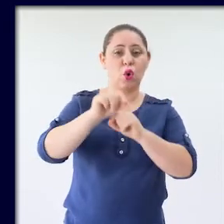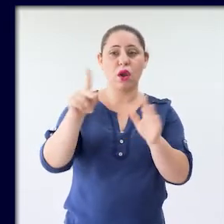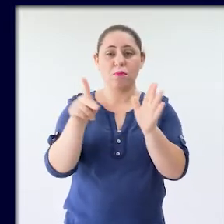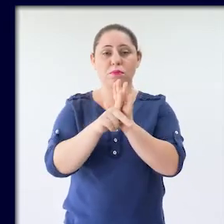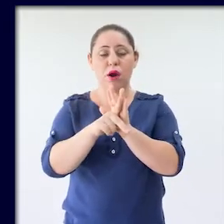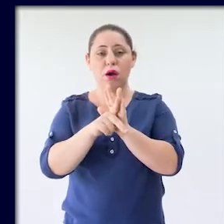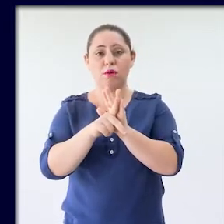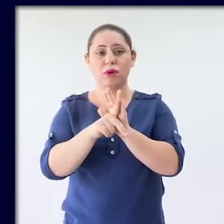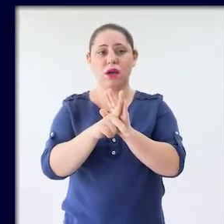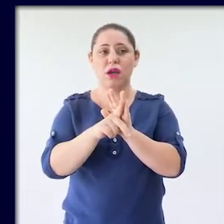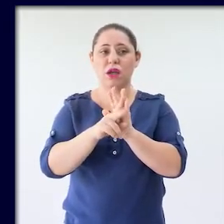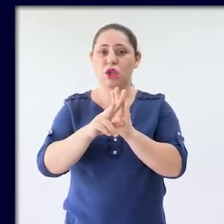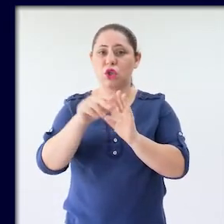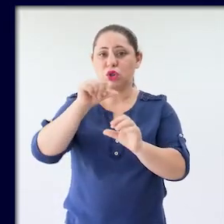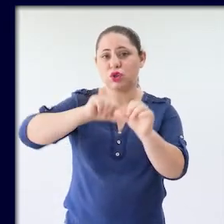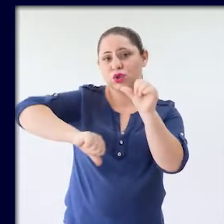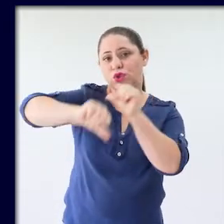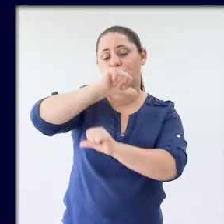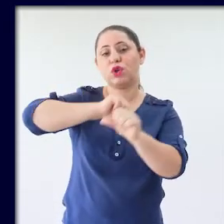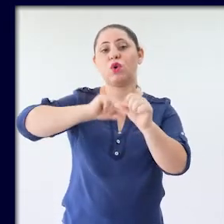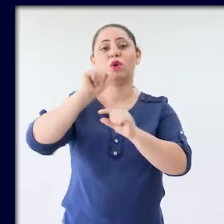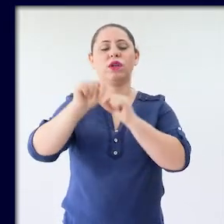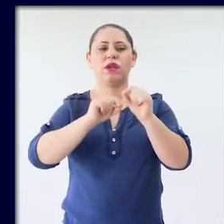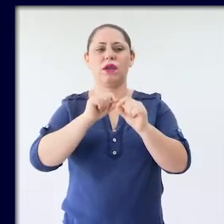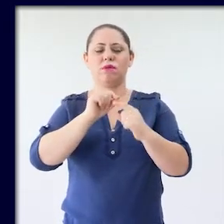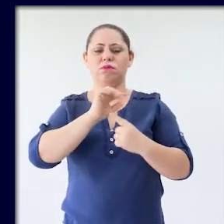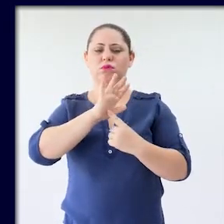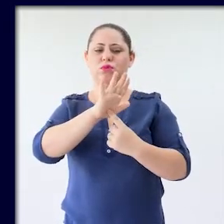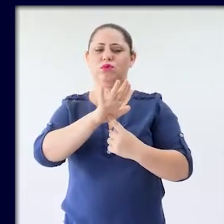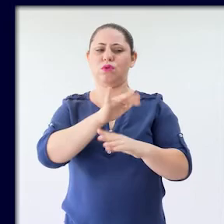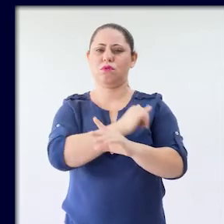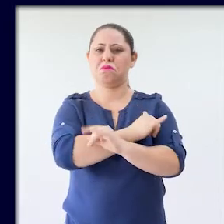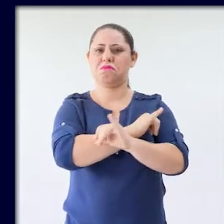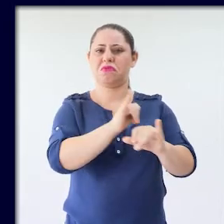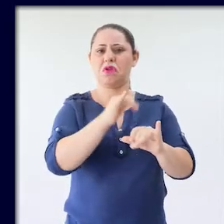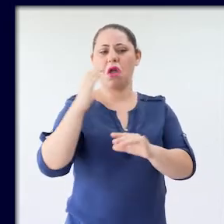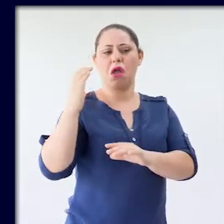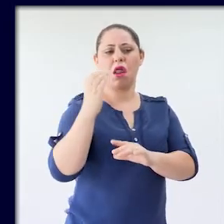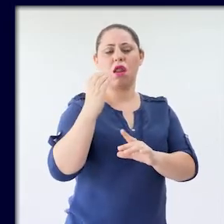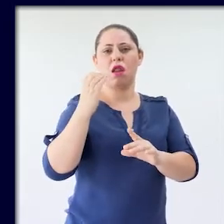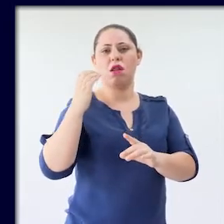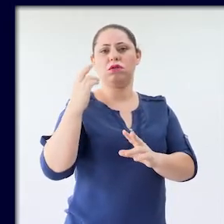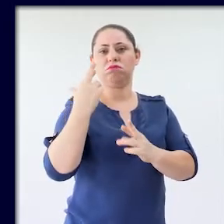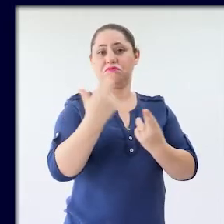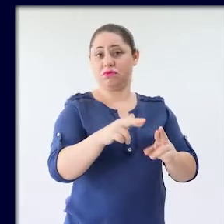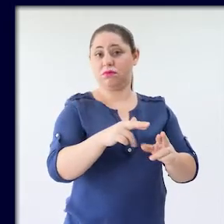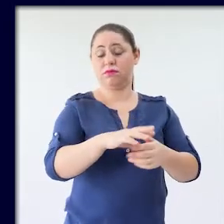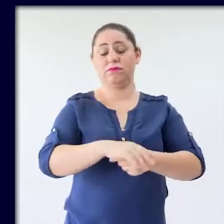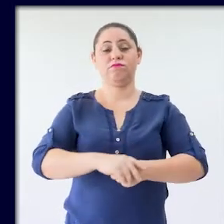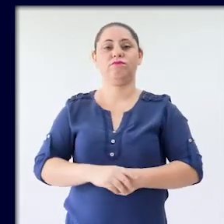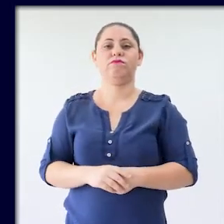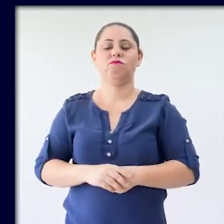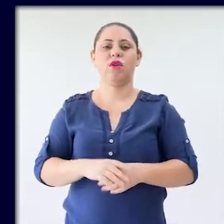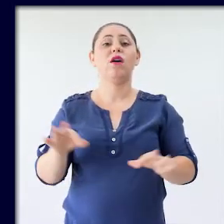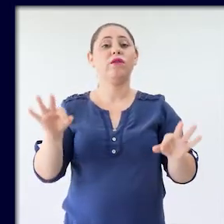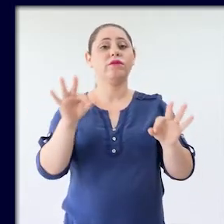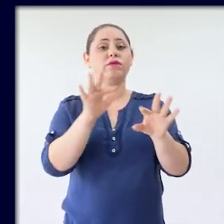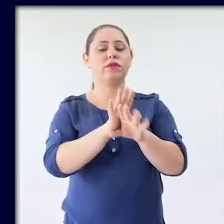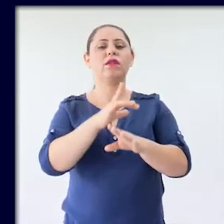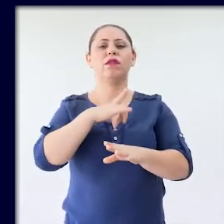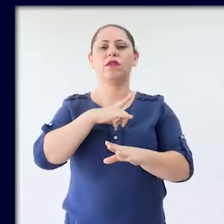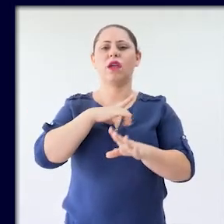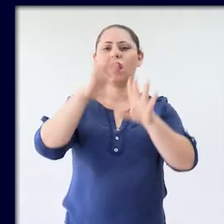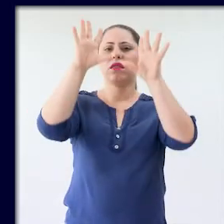uma preferência ordinária e dar uma conotação irregular ou, quando não, criminosa. Agora, para